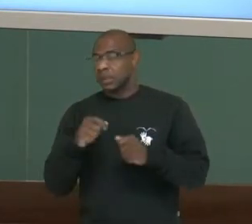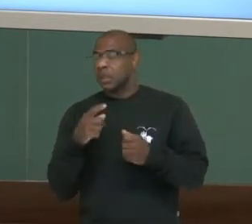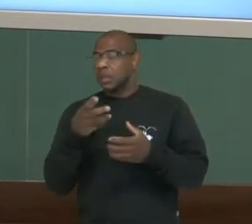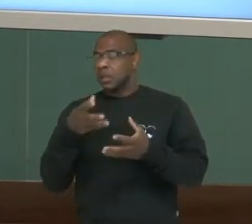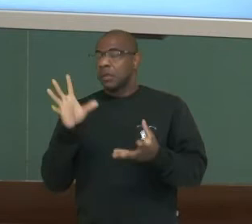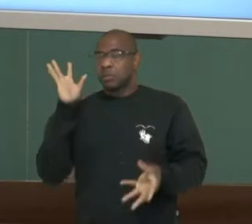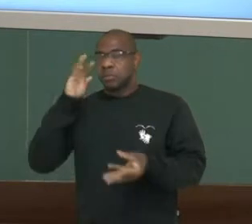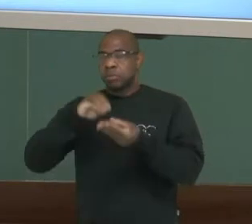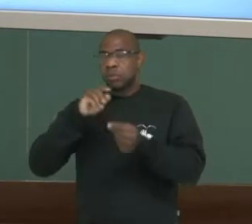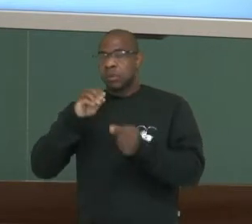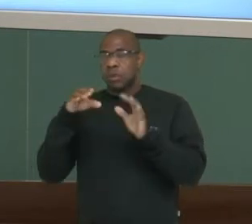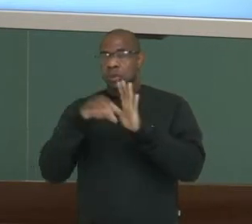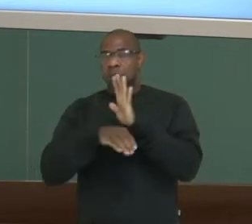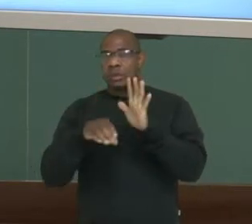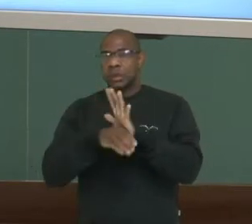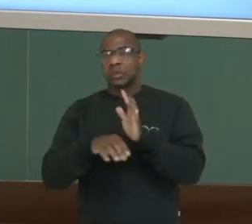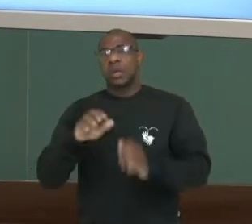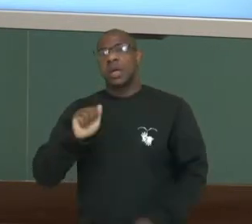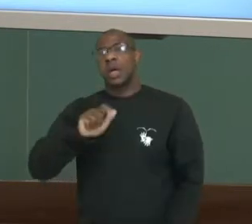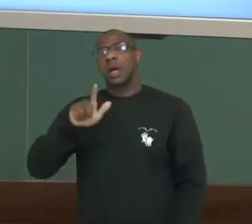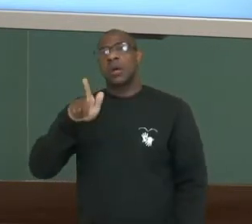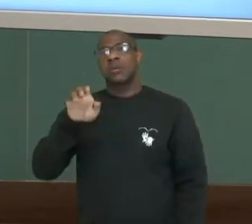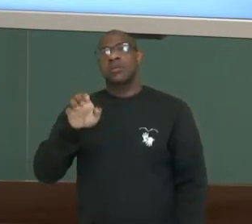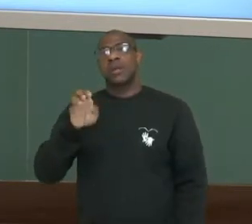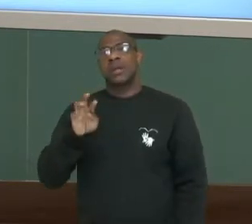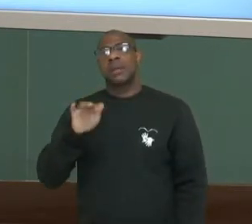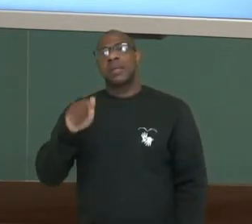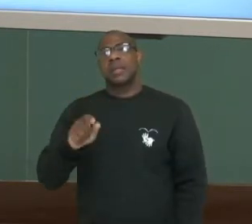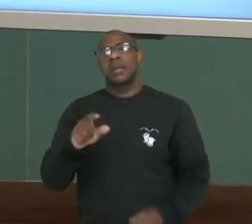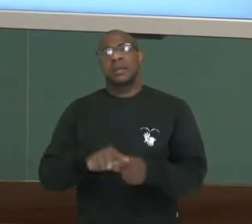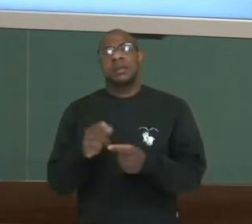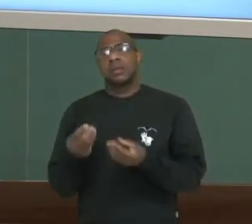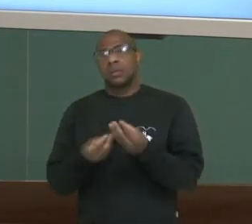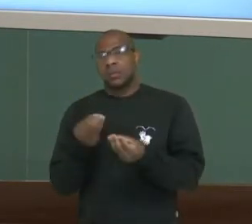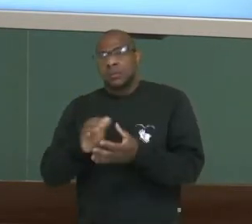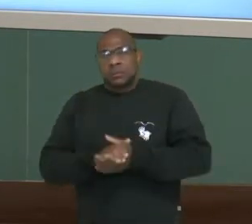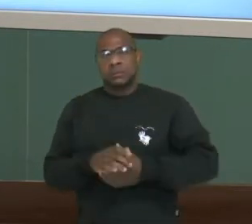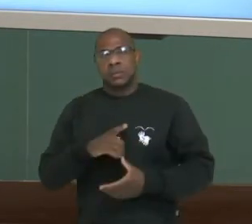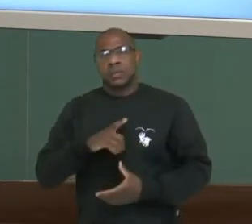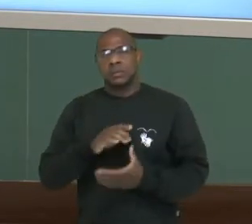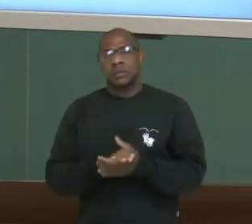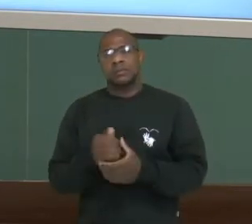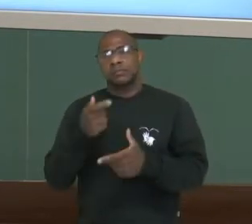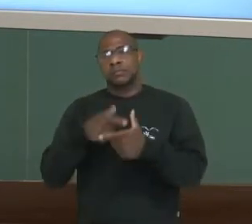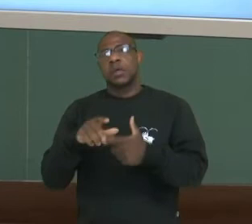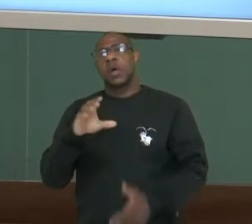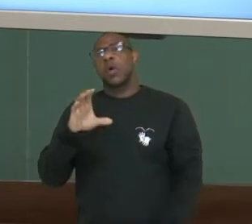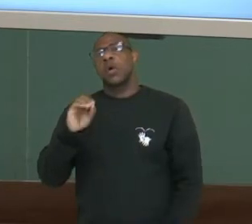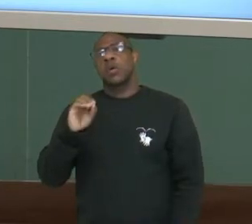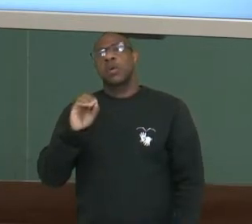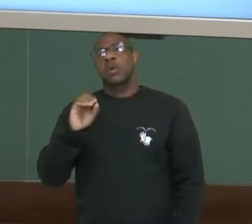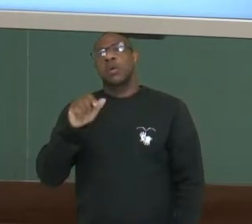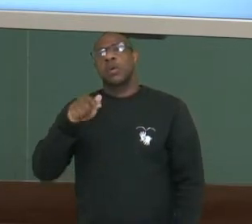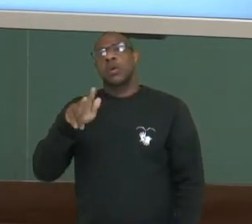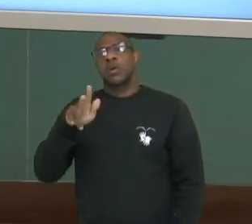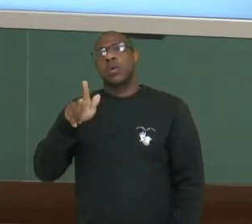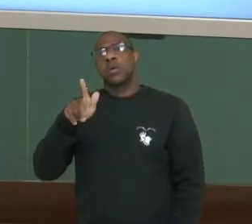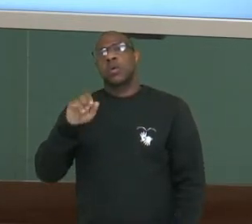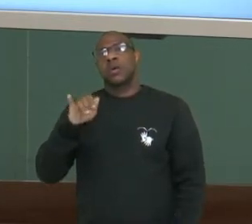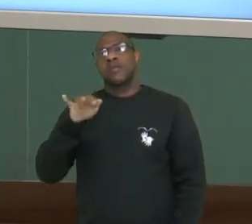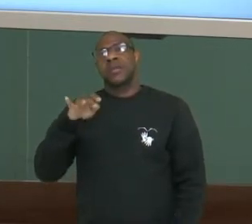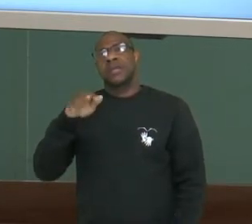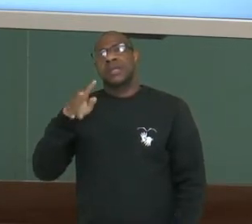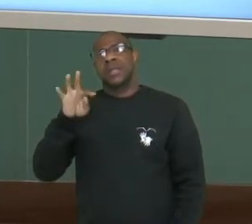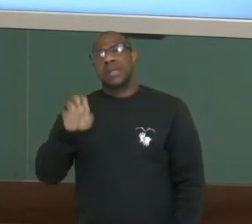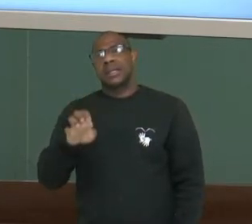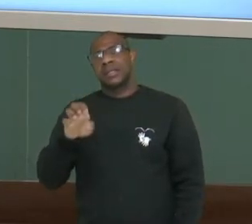Como é que no conceito algébrico a gente vai fazer isso? Através do coeficiente angular. Se o coeficiente angular são iguais,